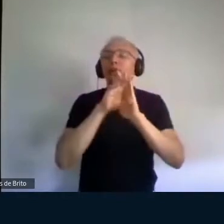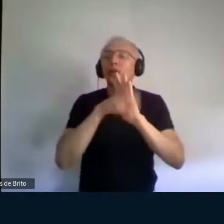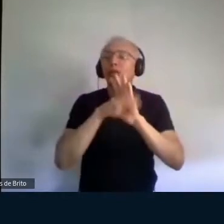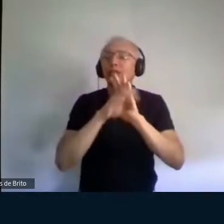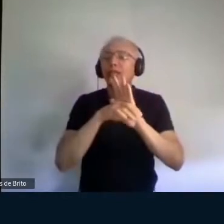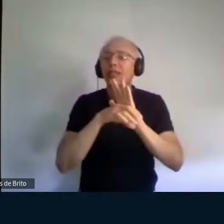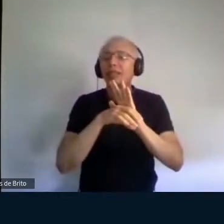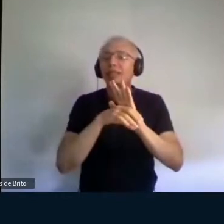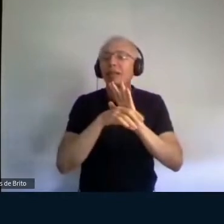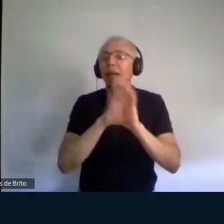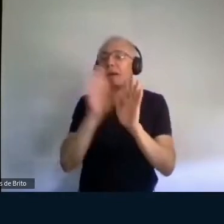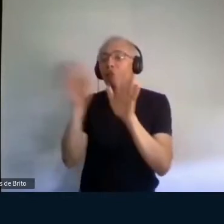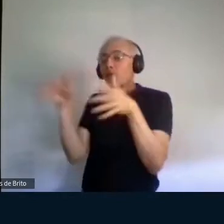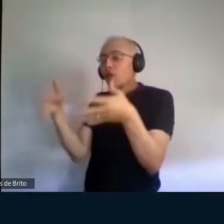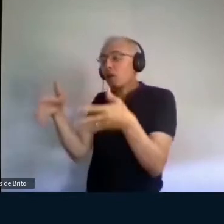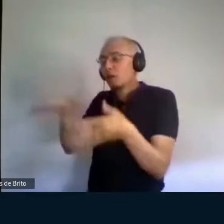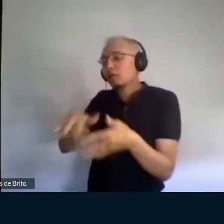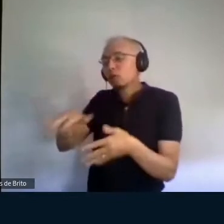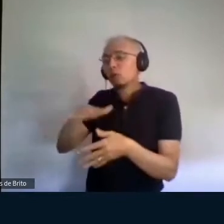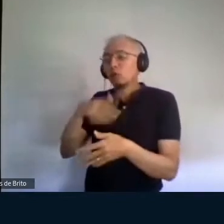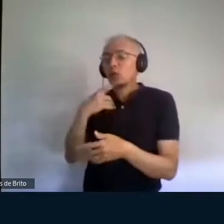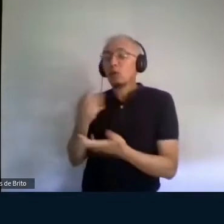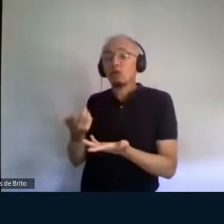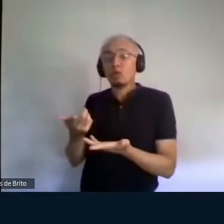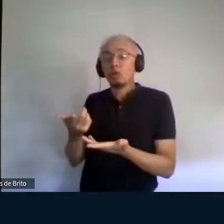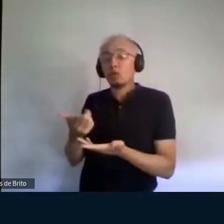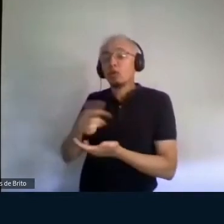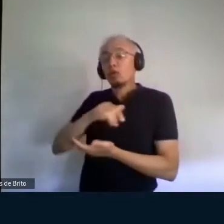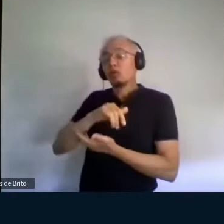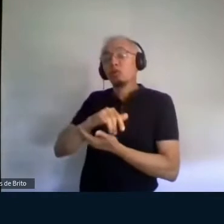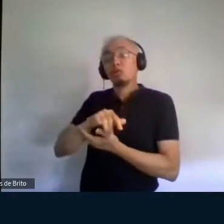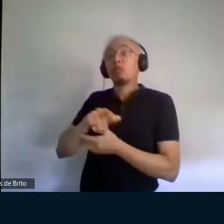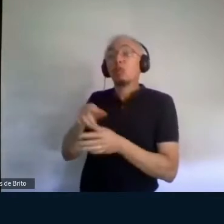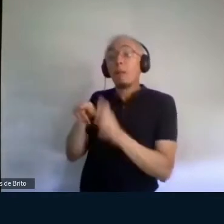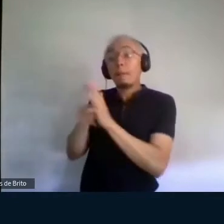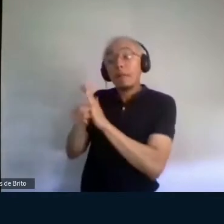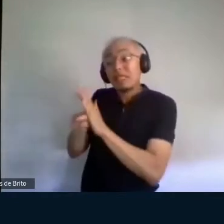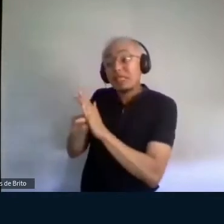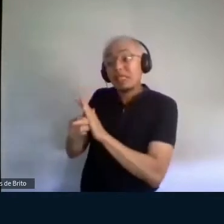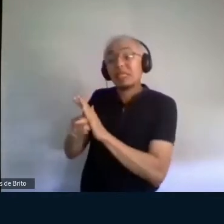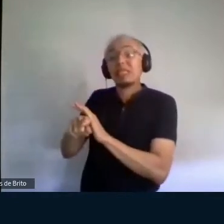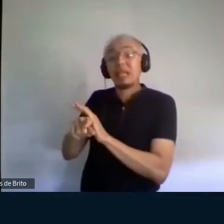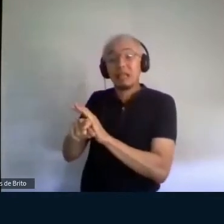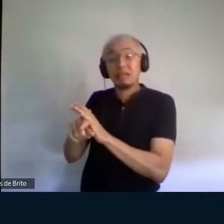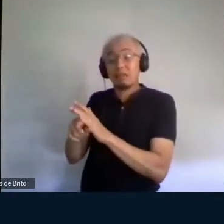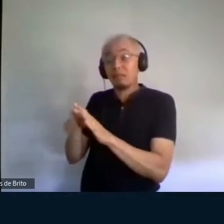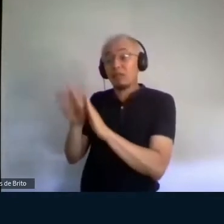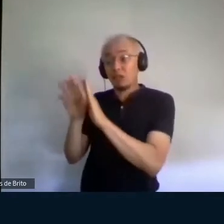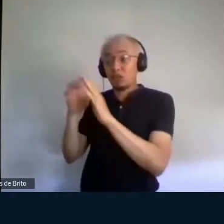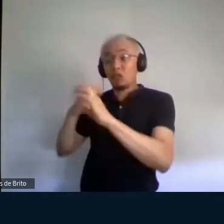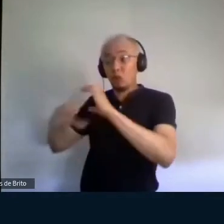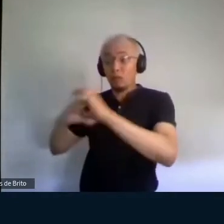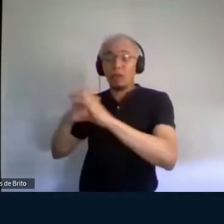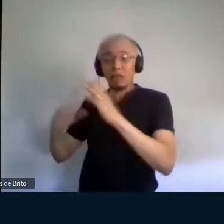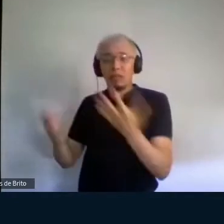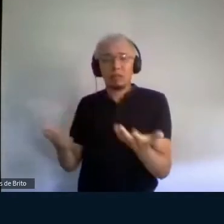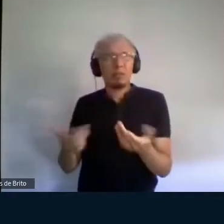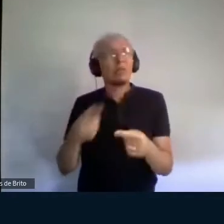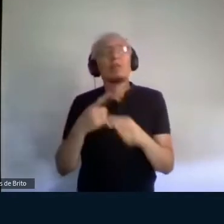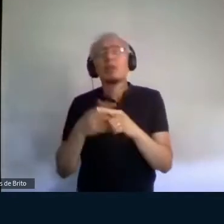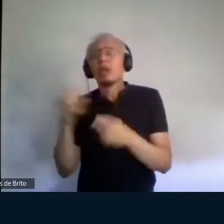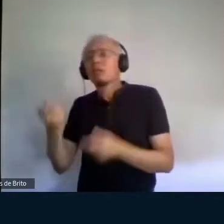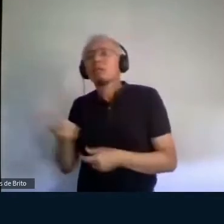da comunicação, no jornalismo. Por que que me incomoda muito lançar a mão do termo comunicação